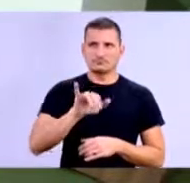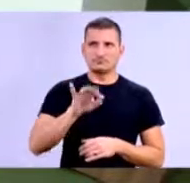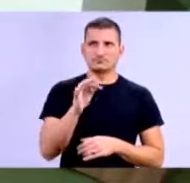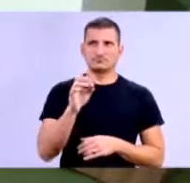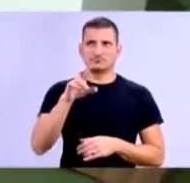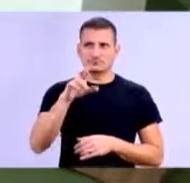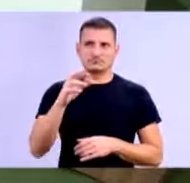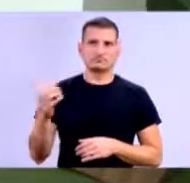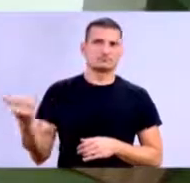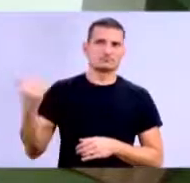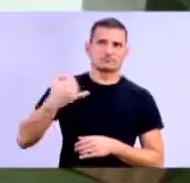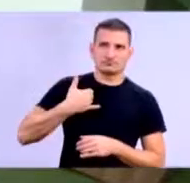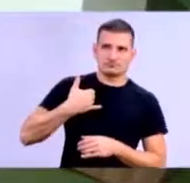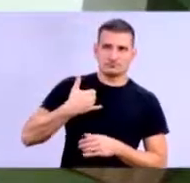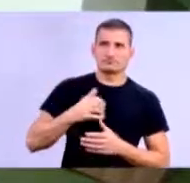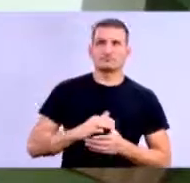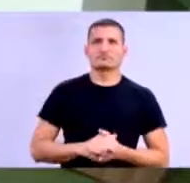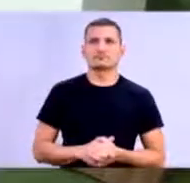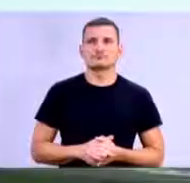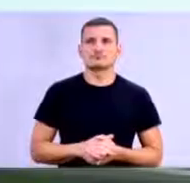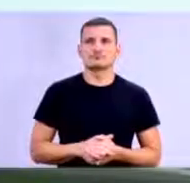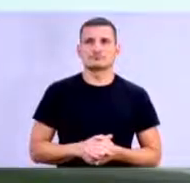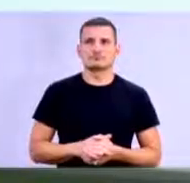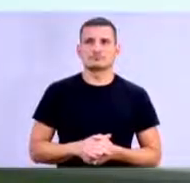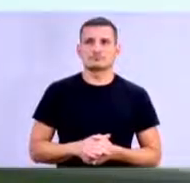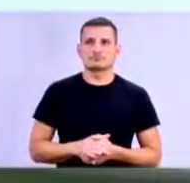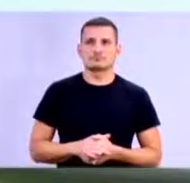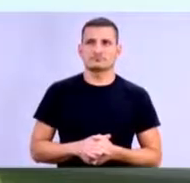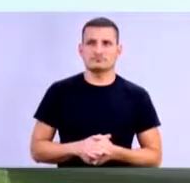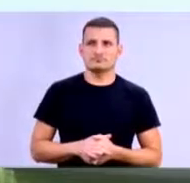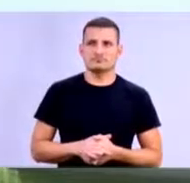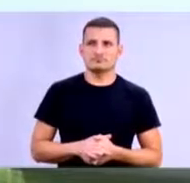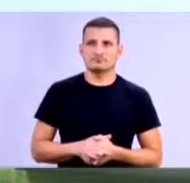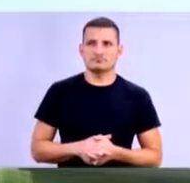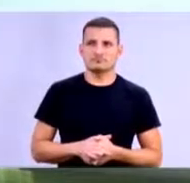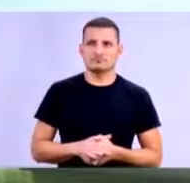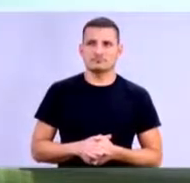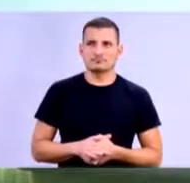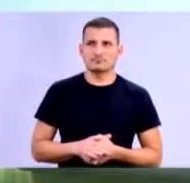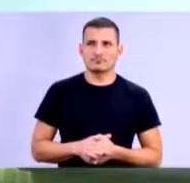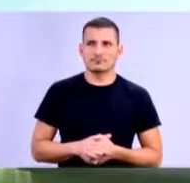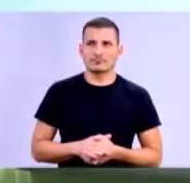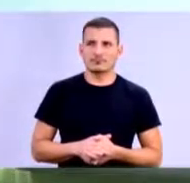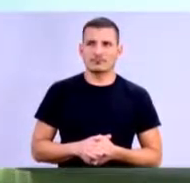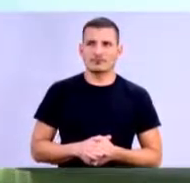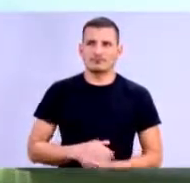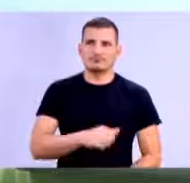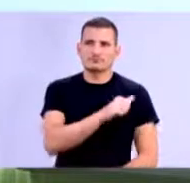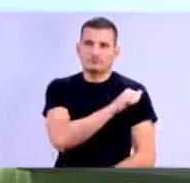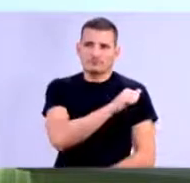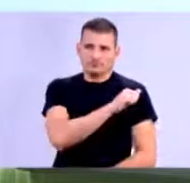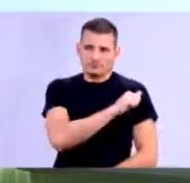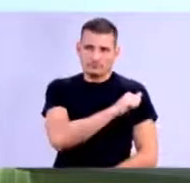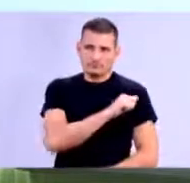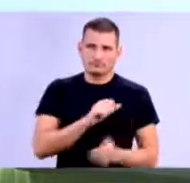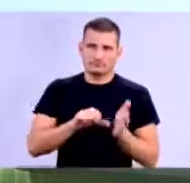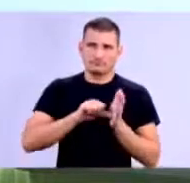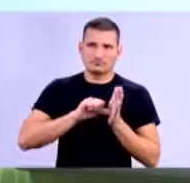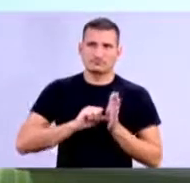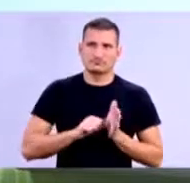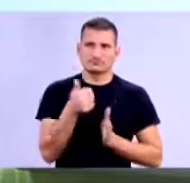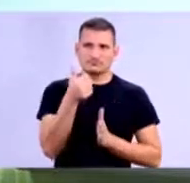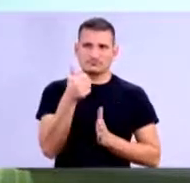IFAC solicitou. Isso. Geralmente, quando o estudante pela primeira vez faz o